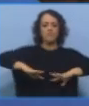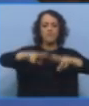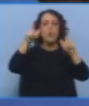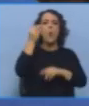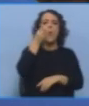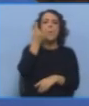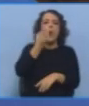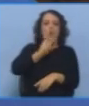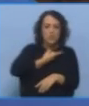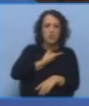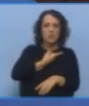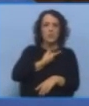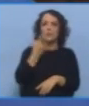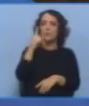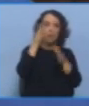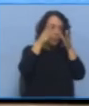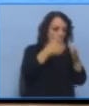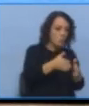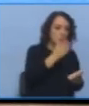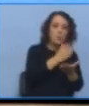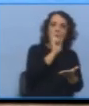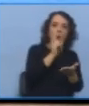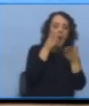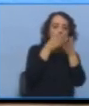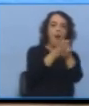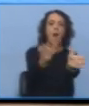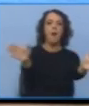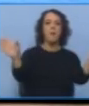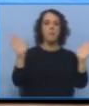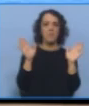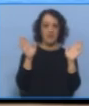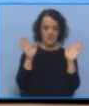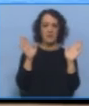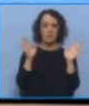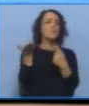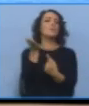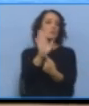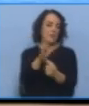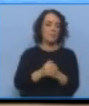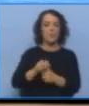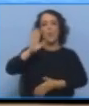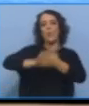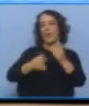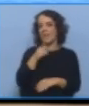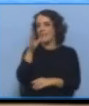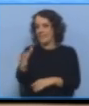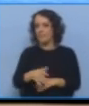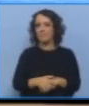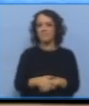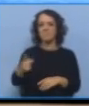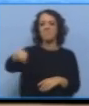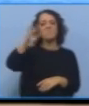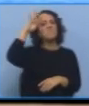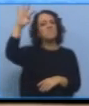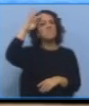e não em sentido estrito, em sentido amplo. Dou a título de exemplo, falava com os meus colegas e dizia assim: o que é que vocês